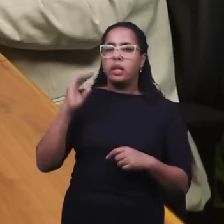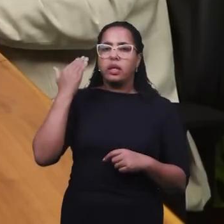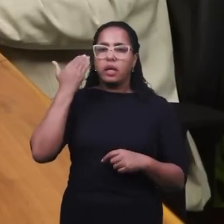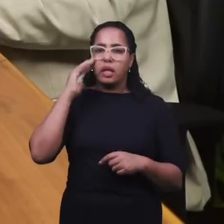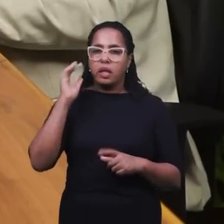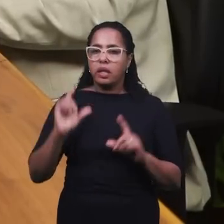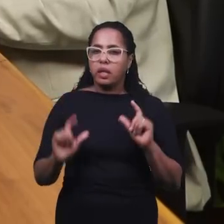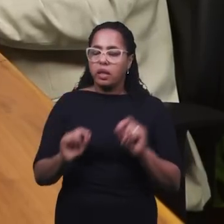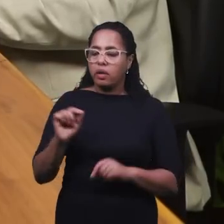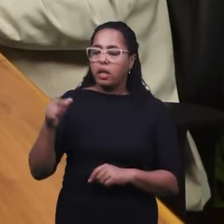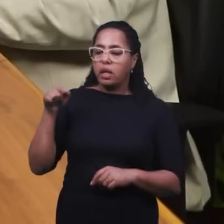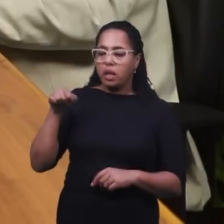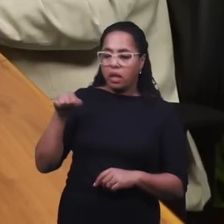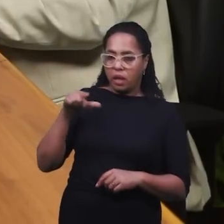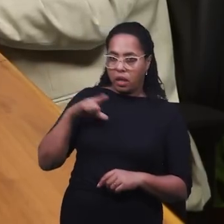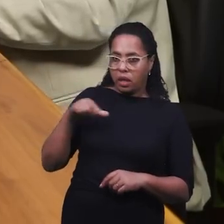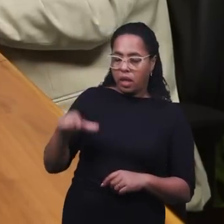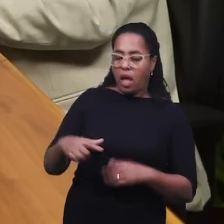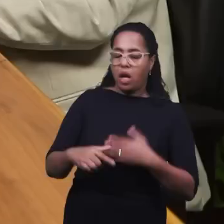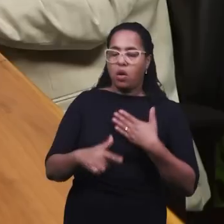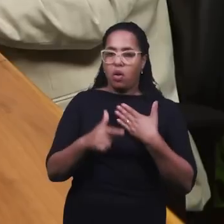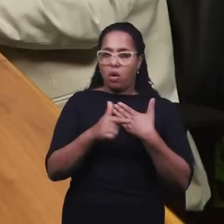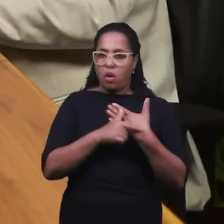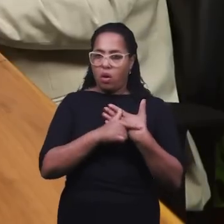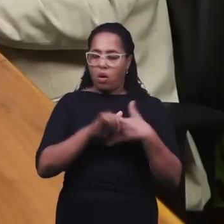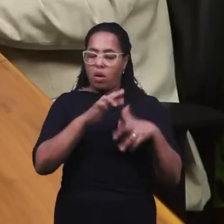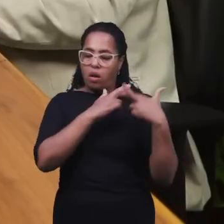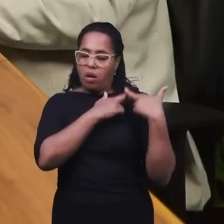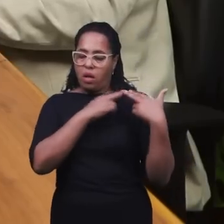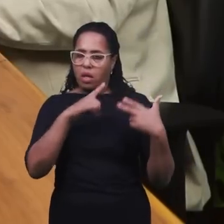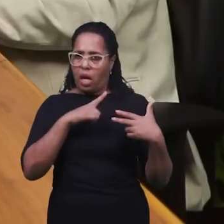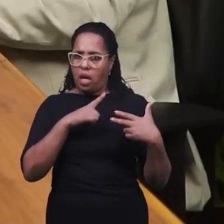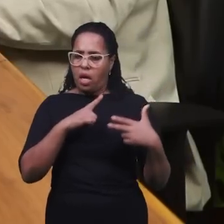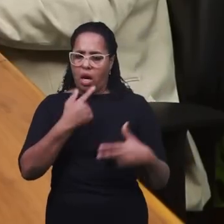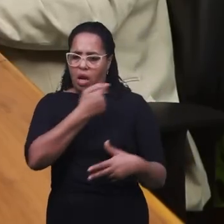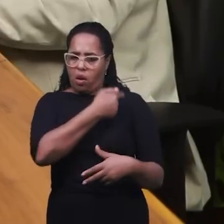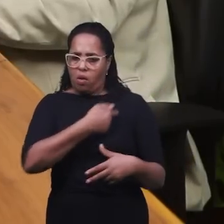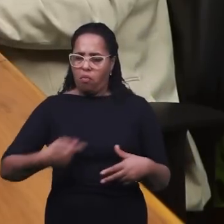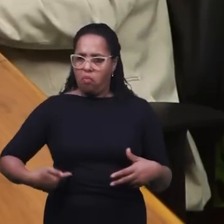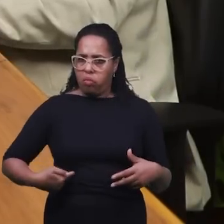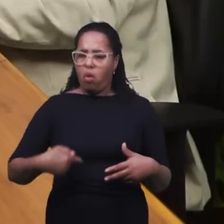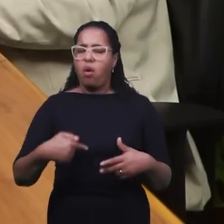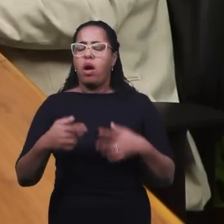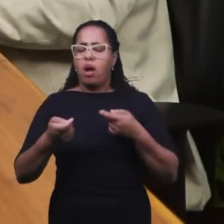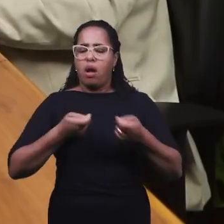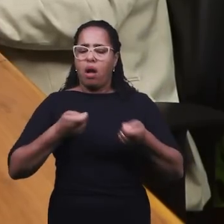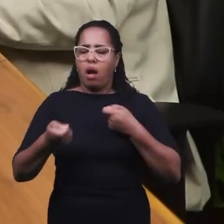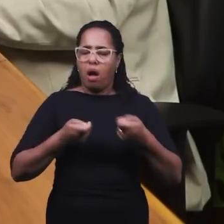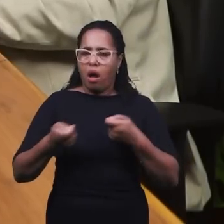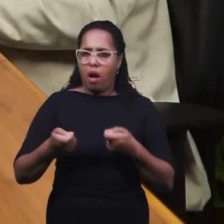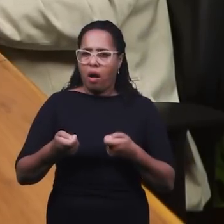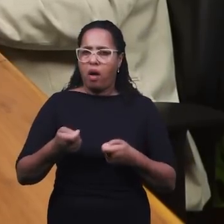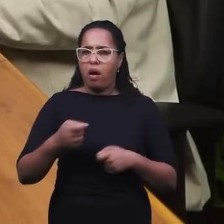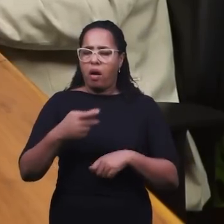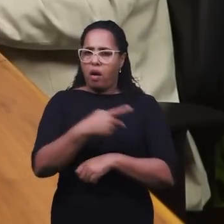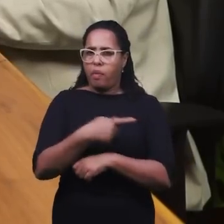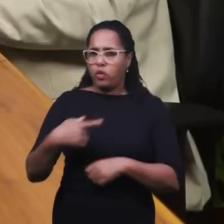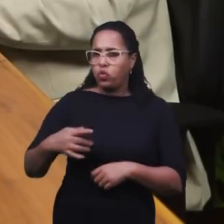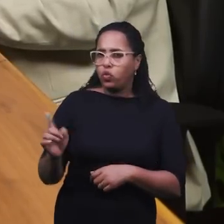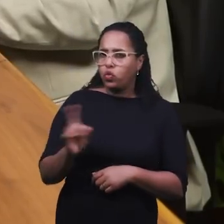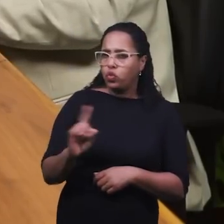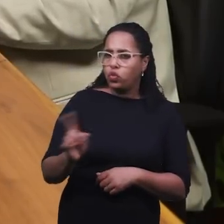Então, quando você começa a observar isso, E o diaconato, o